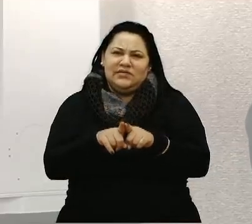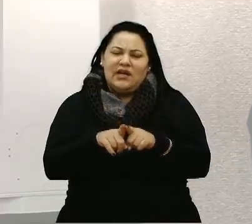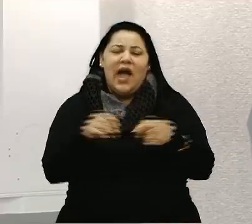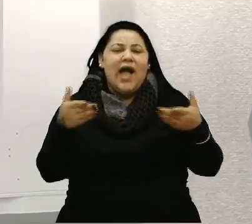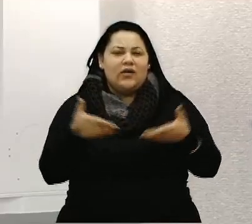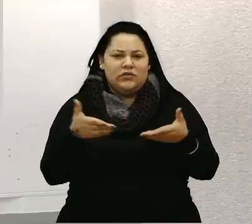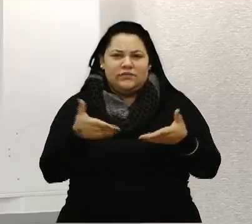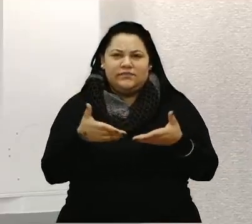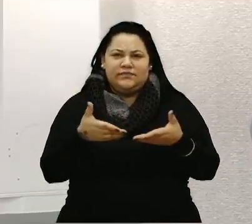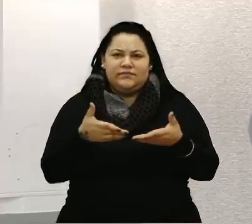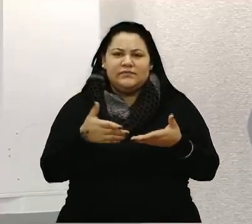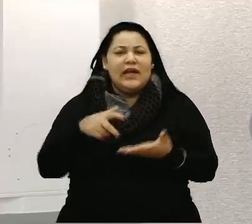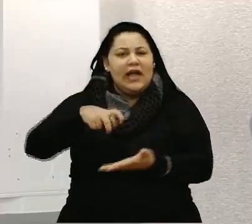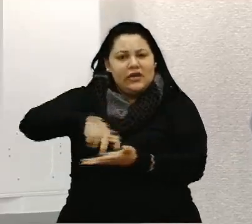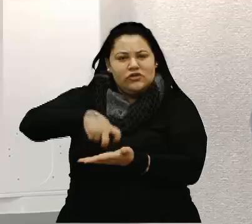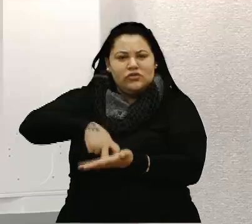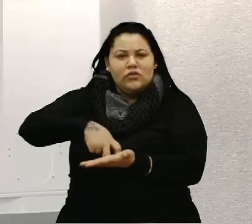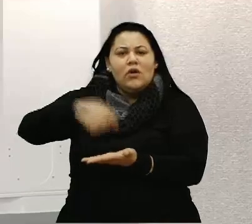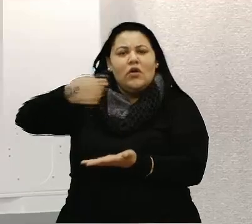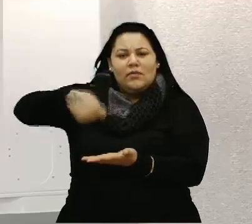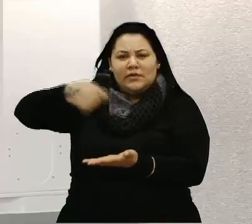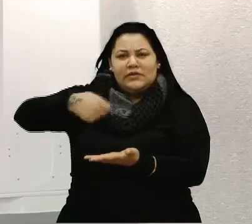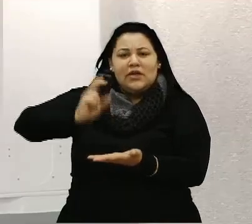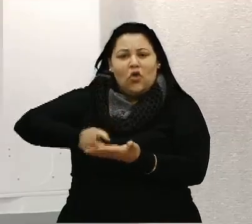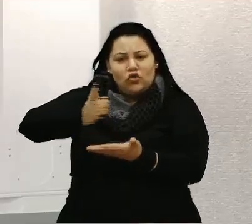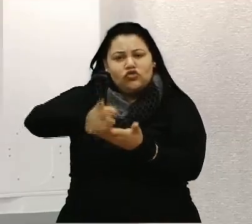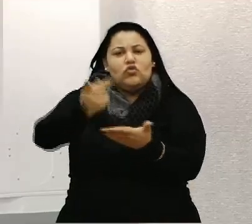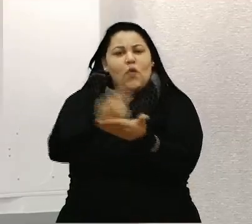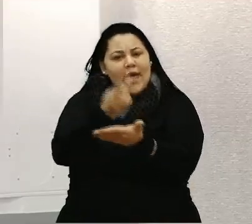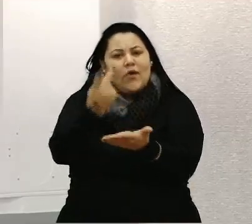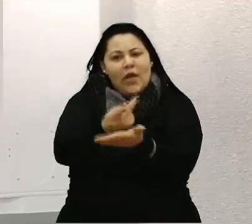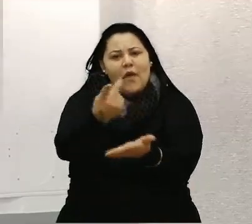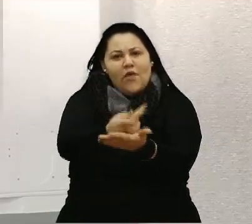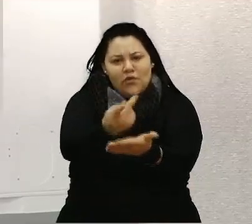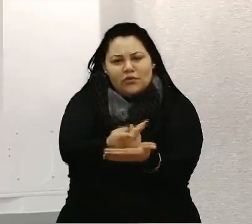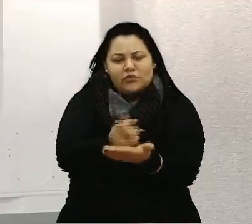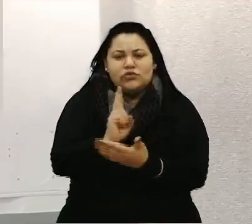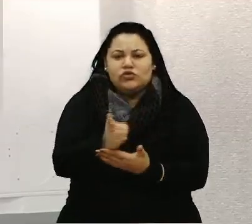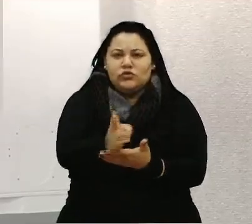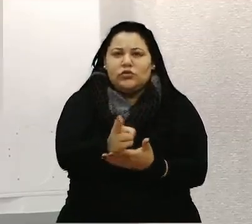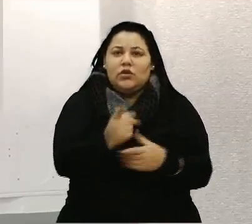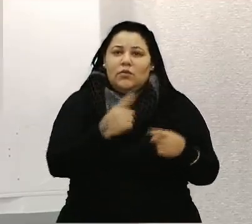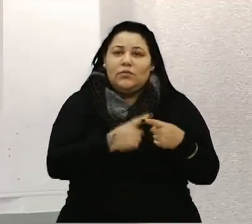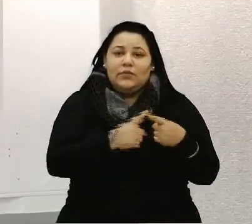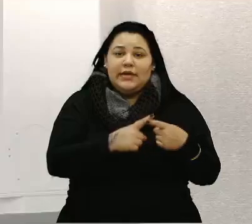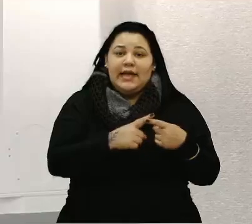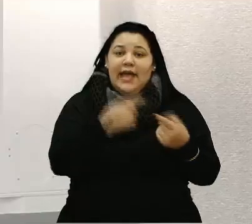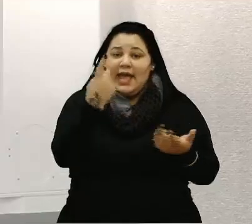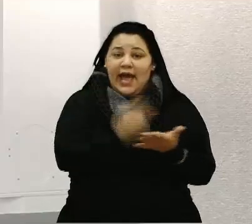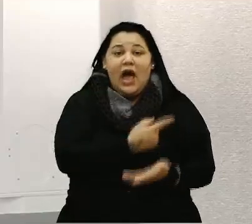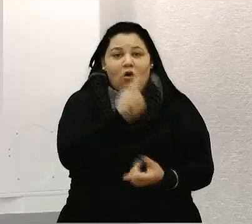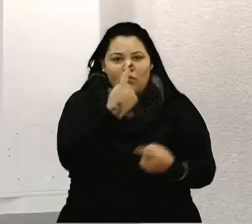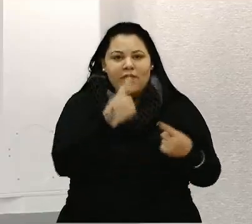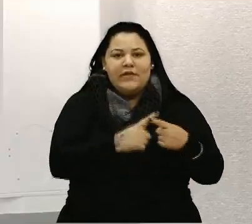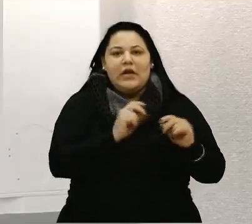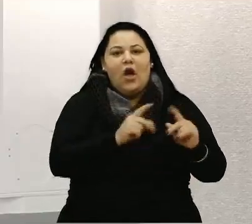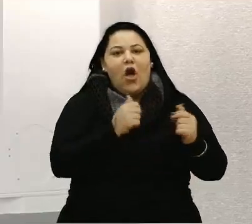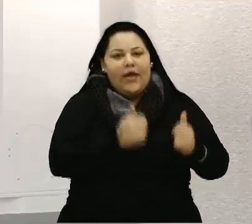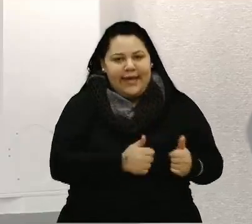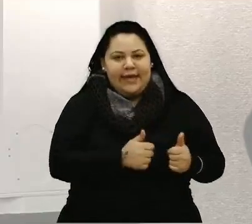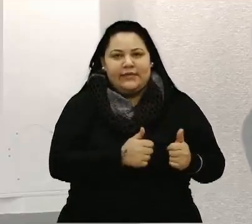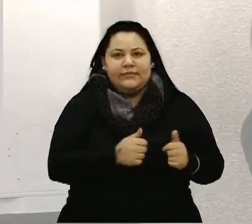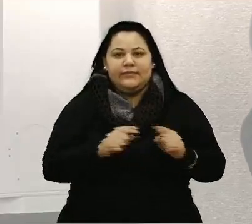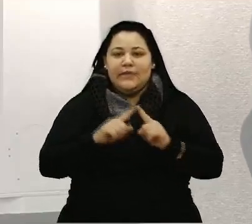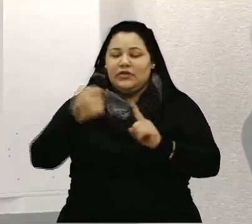Agora, punido ele tem que ser se ele permanece no erro. Porque errar uma vez, todo mundo erra. A gente sempre tem que ter